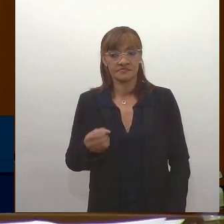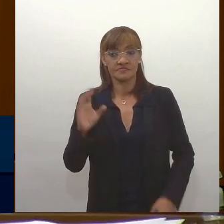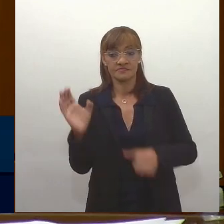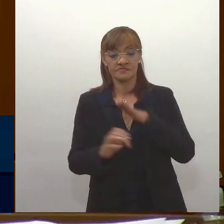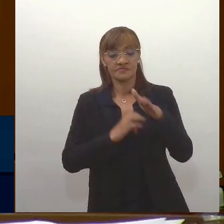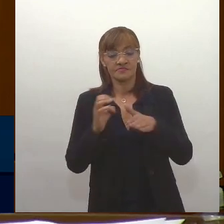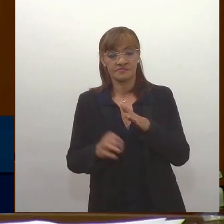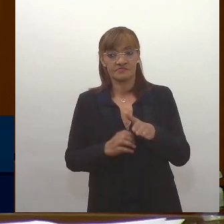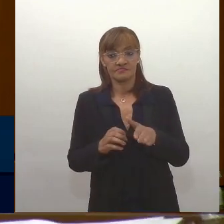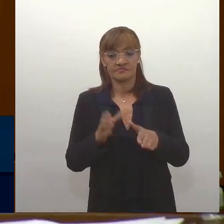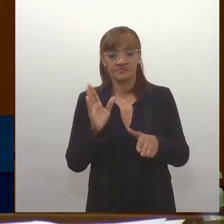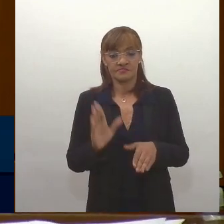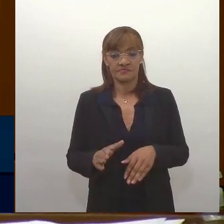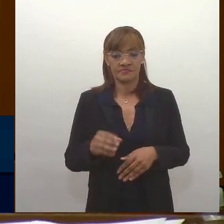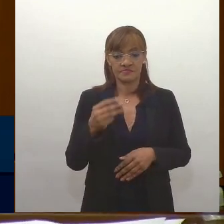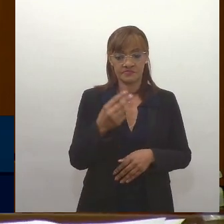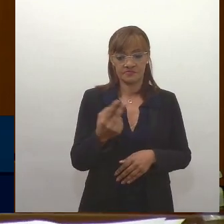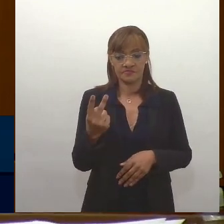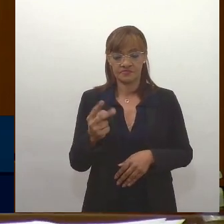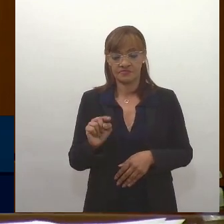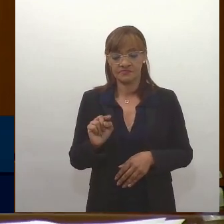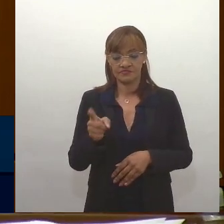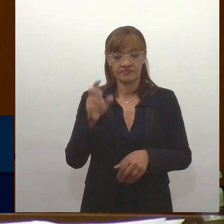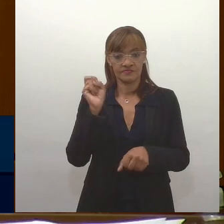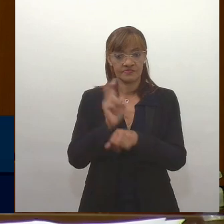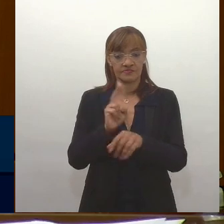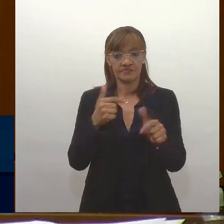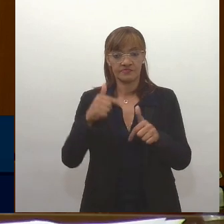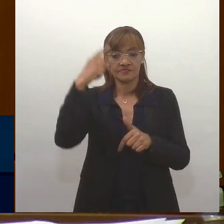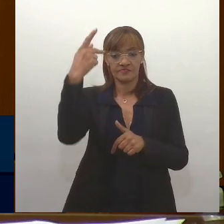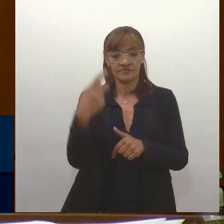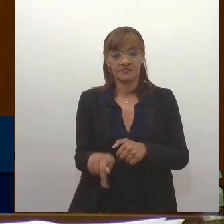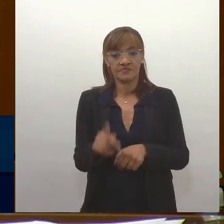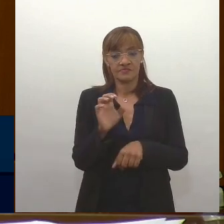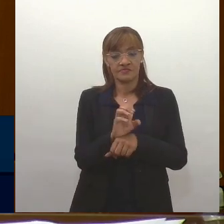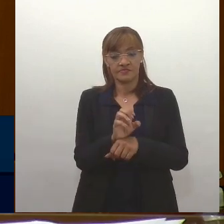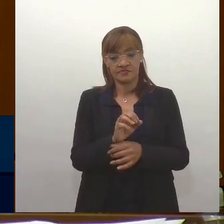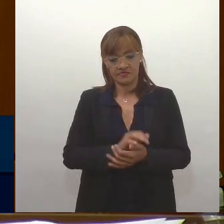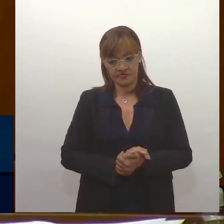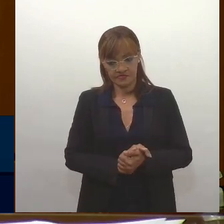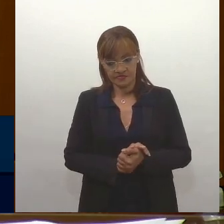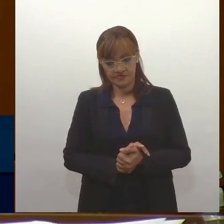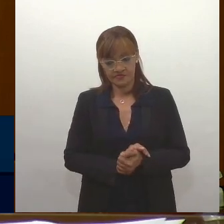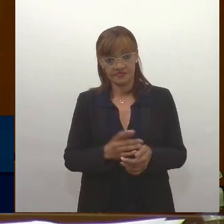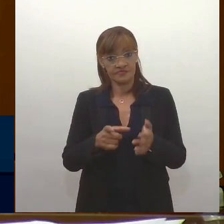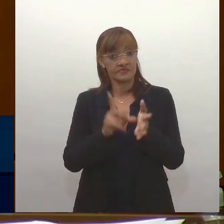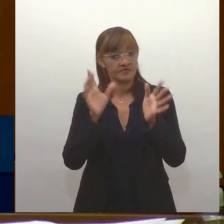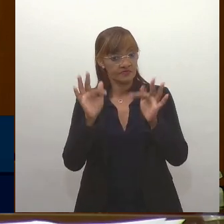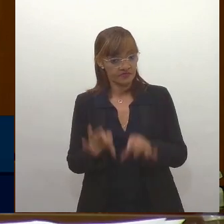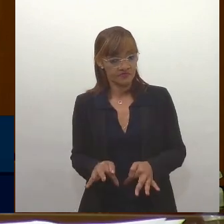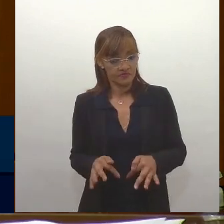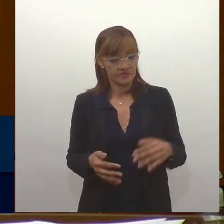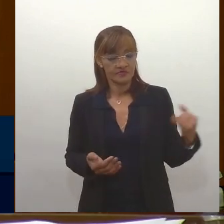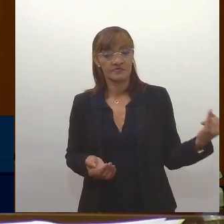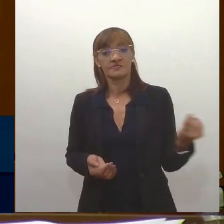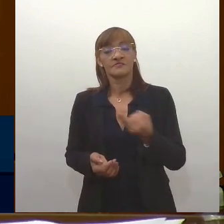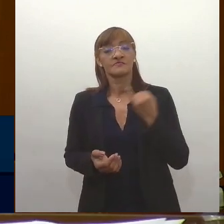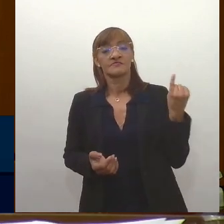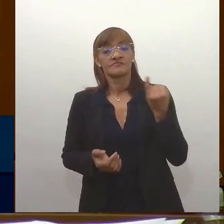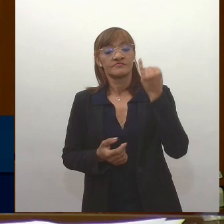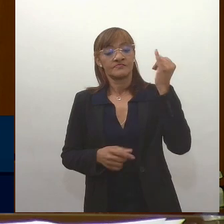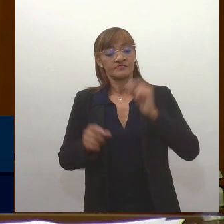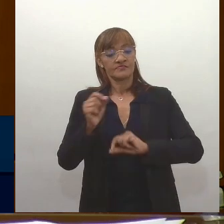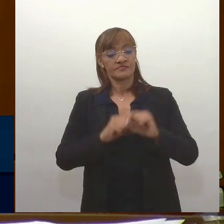32.000 empregos em todo o estado por fim é importante ressaltar que o governo